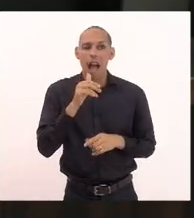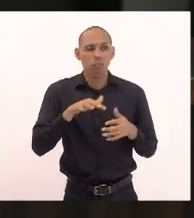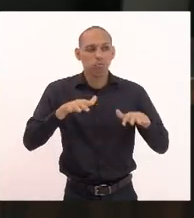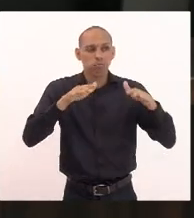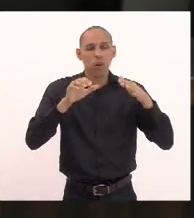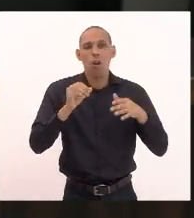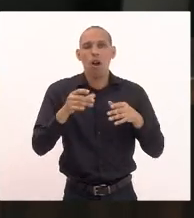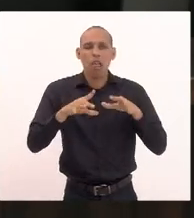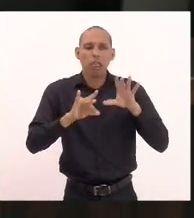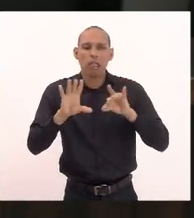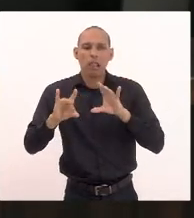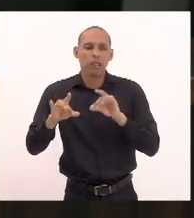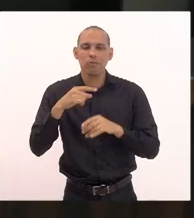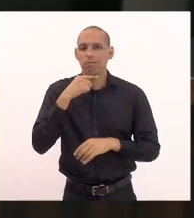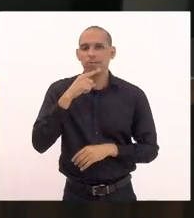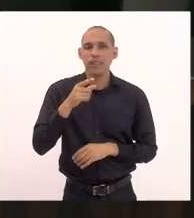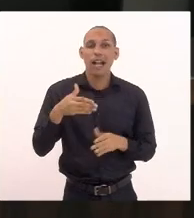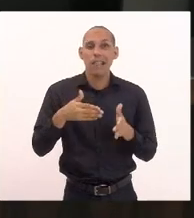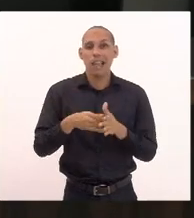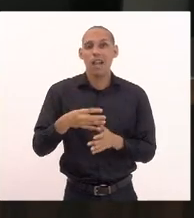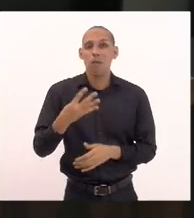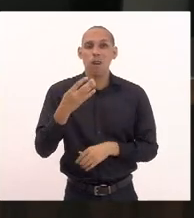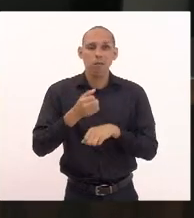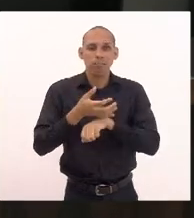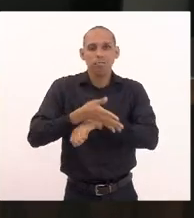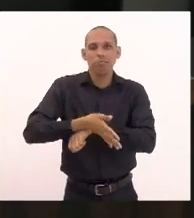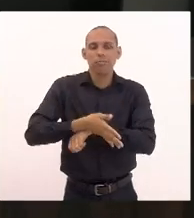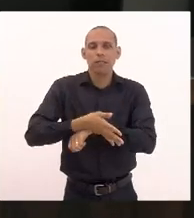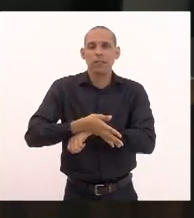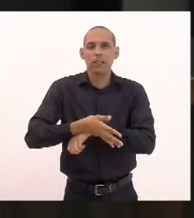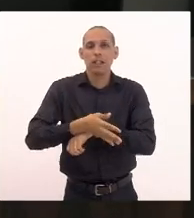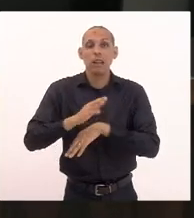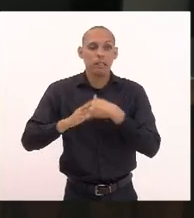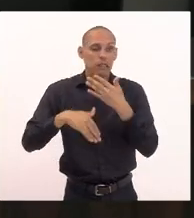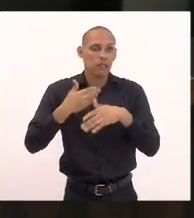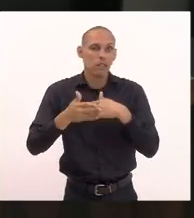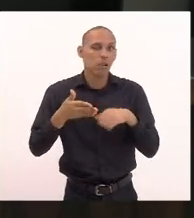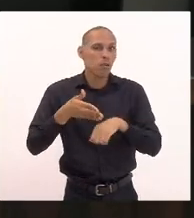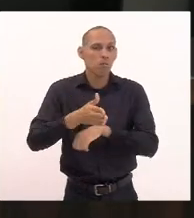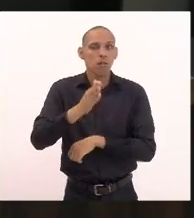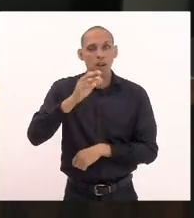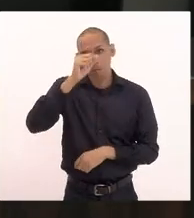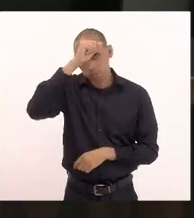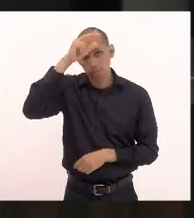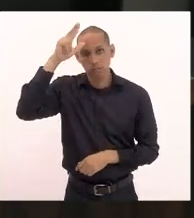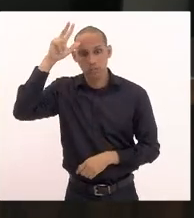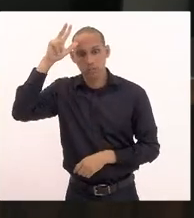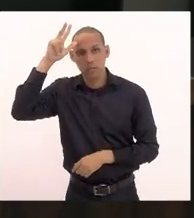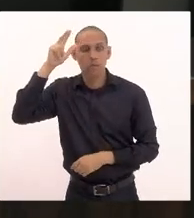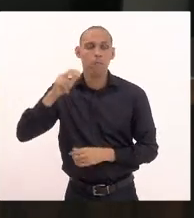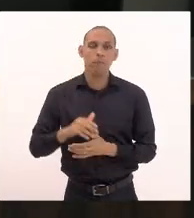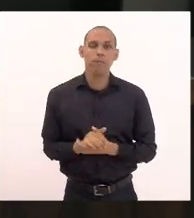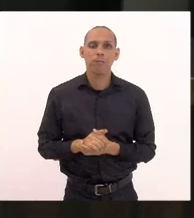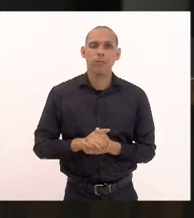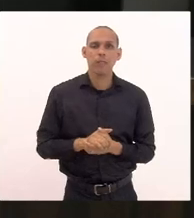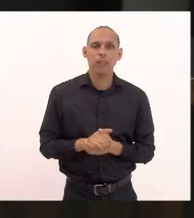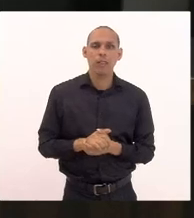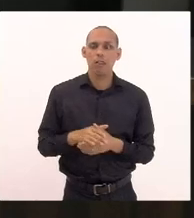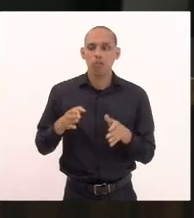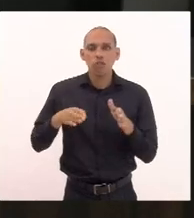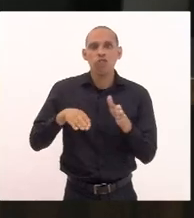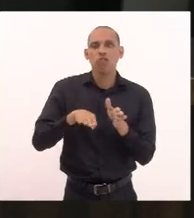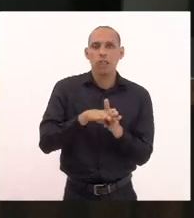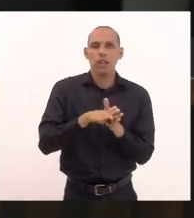lama. Ficamos até 4 horas da manhã, mas antes nós fomos, depois fomos para a prefeitura, e na prefeitura o prefeito estava